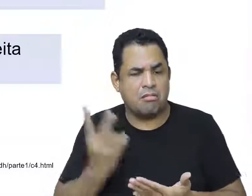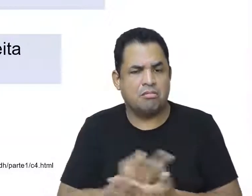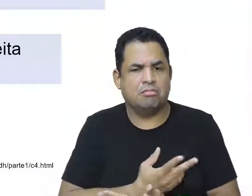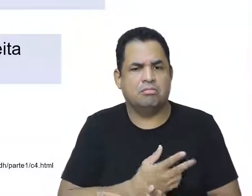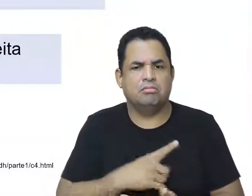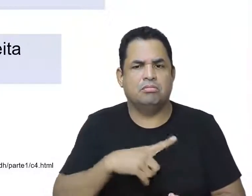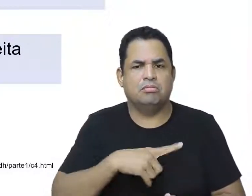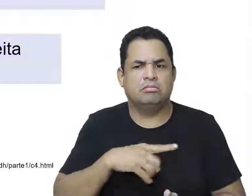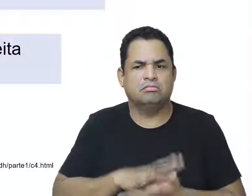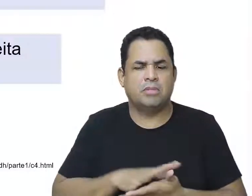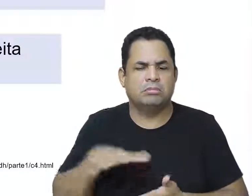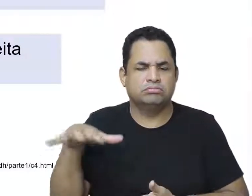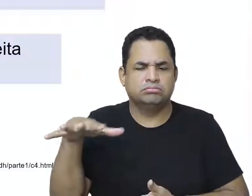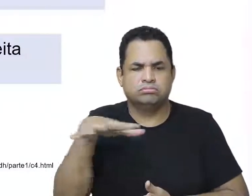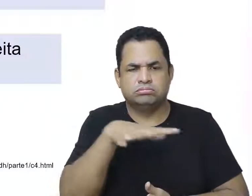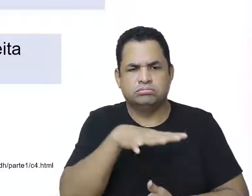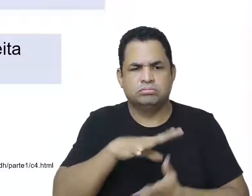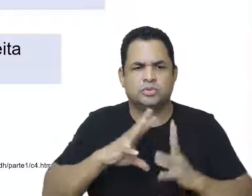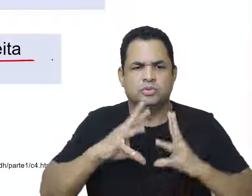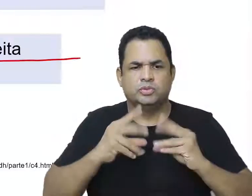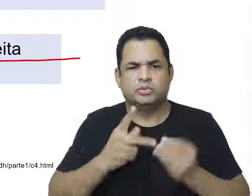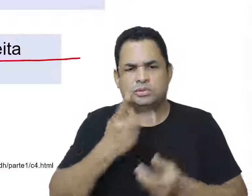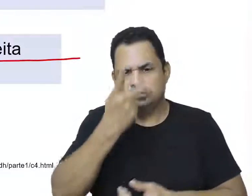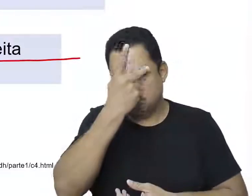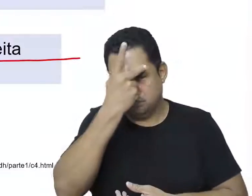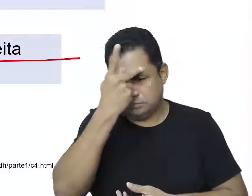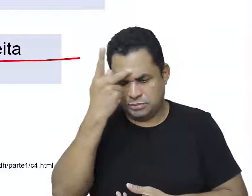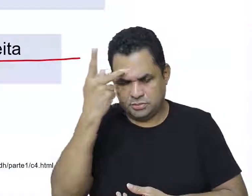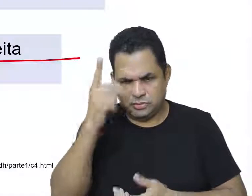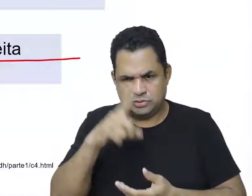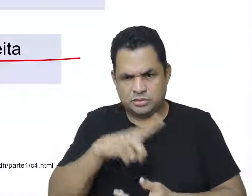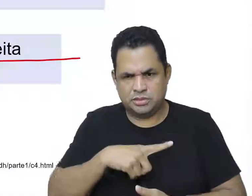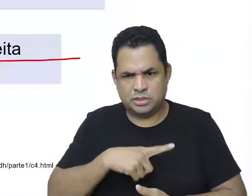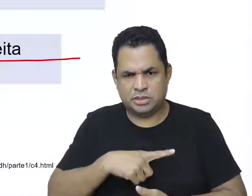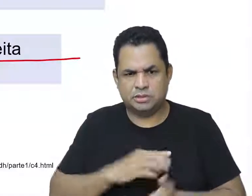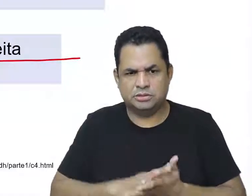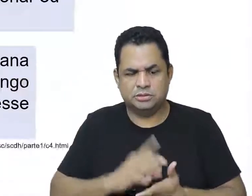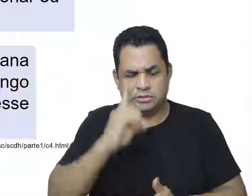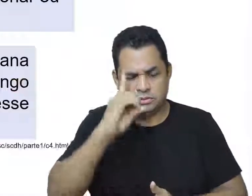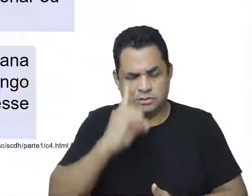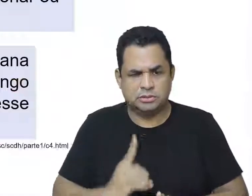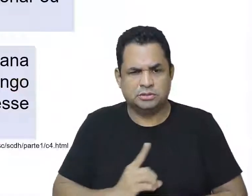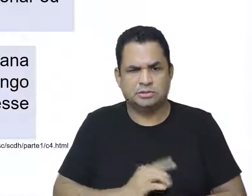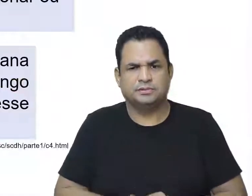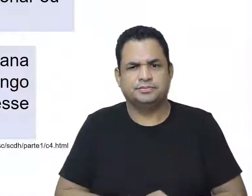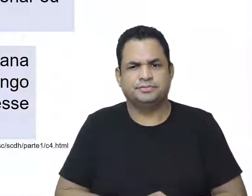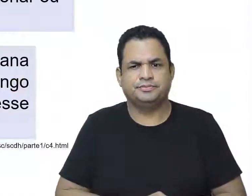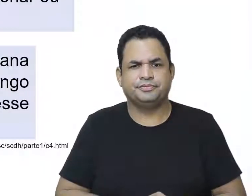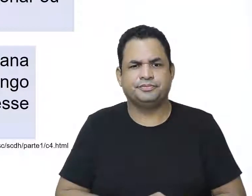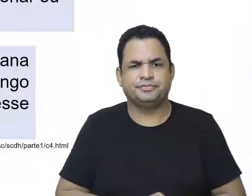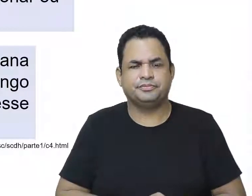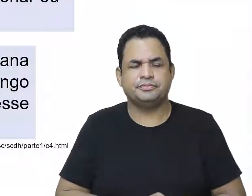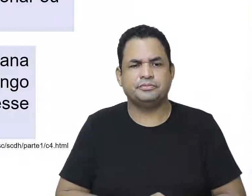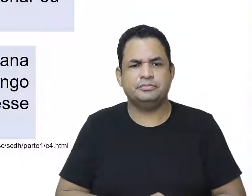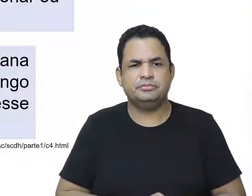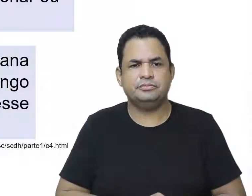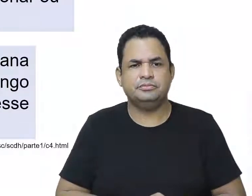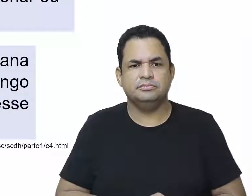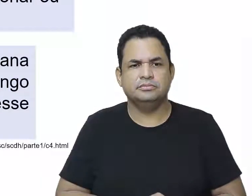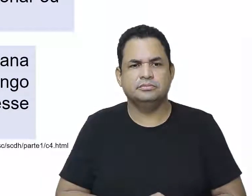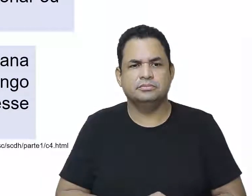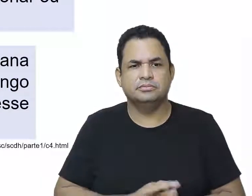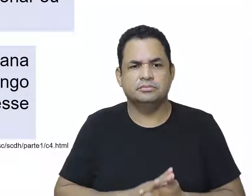direito universal, toda pessoa humana é sujeita desses direitos. Ele é um